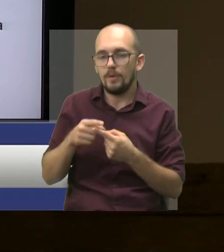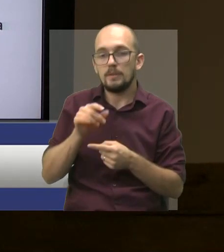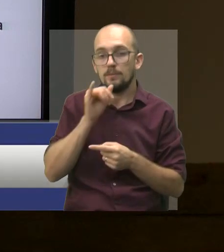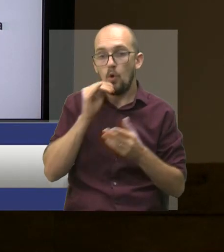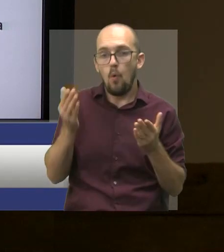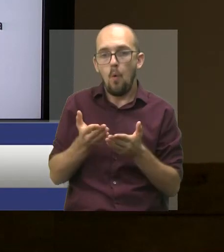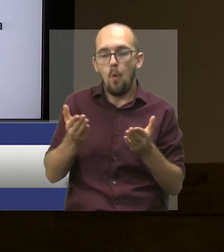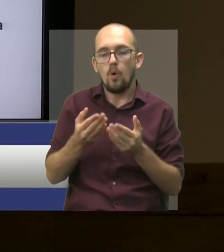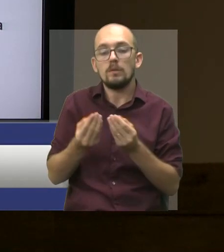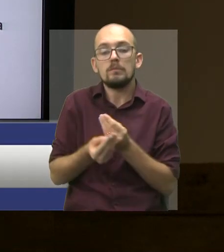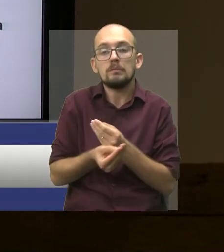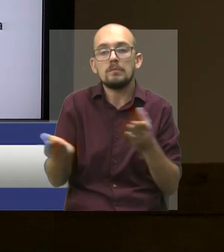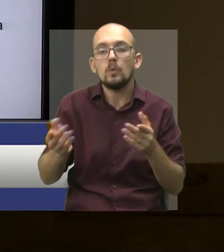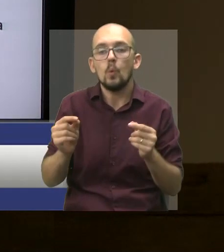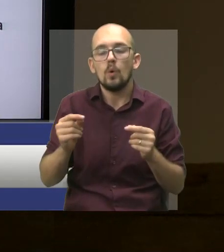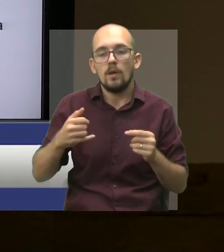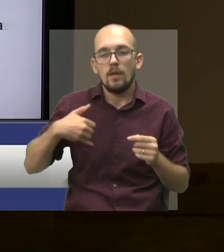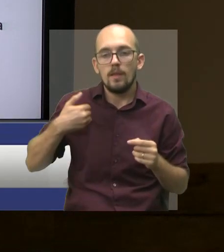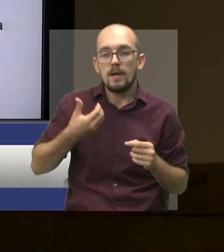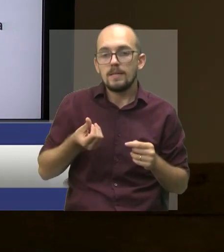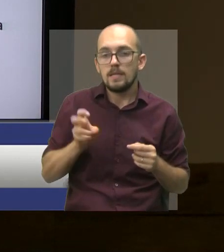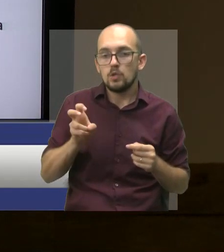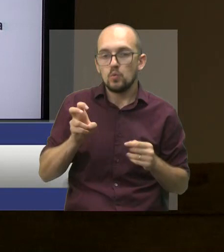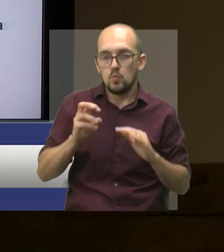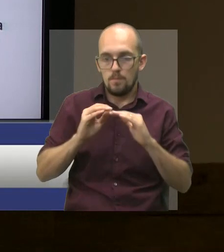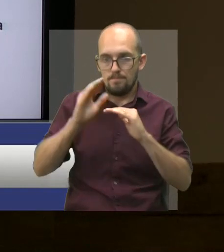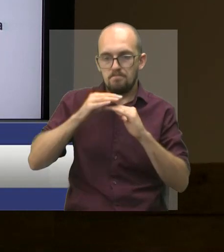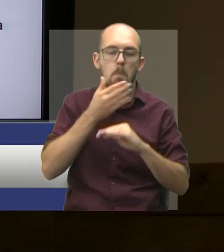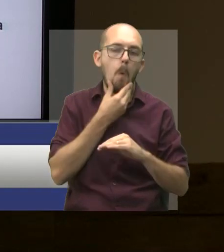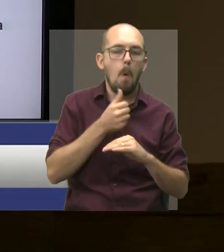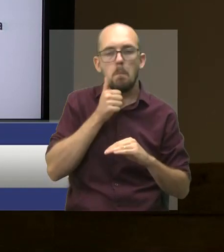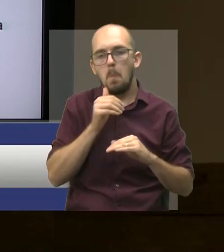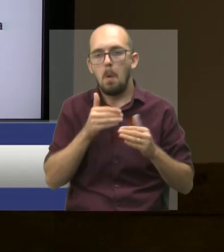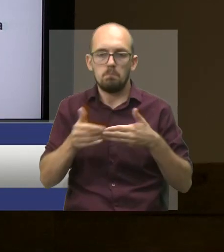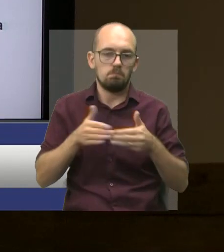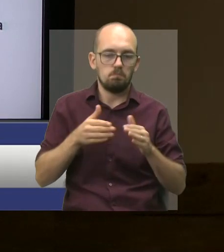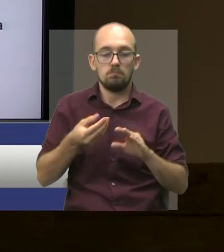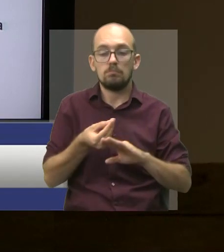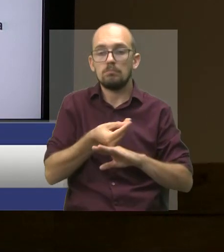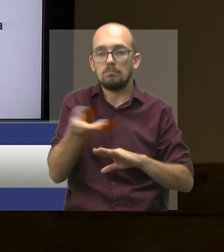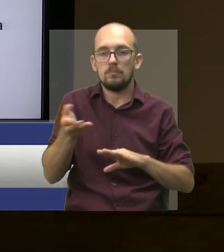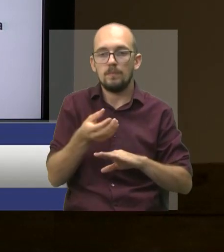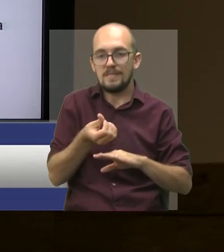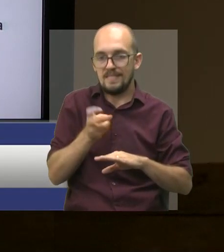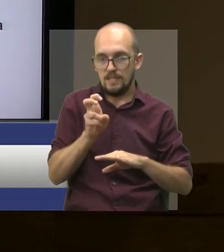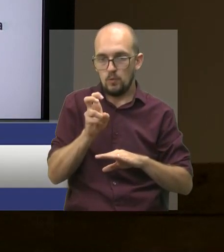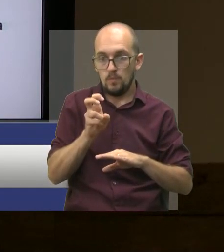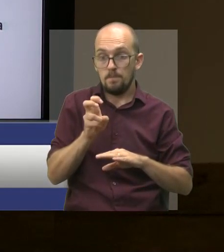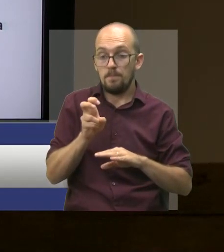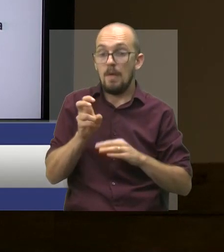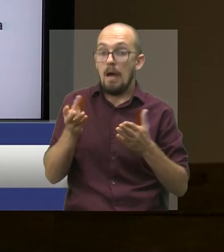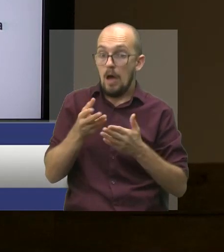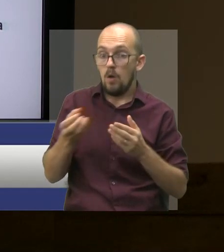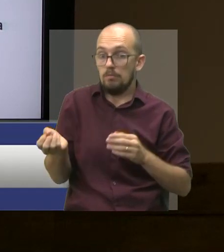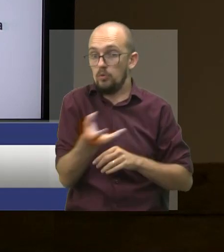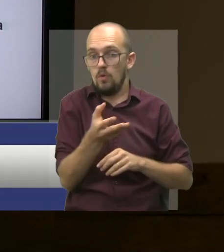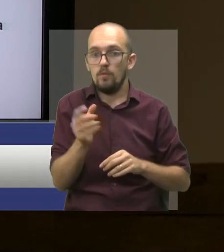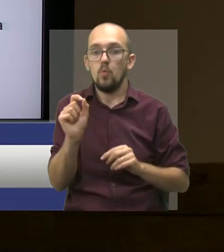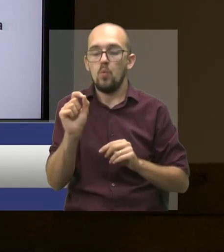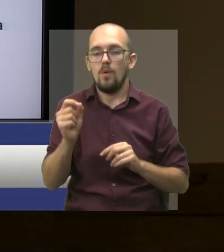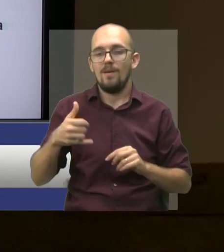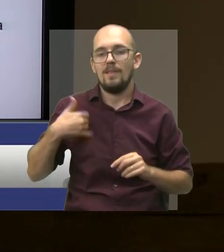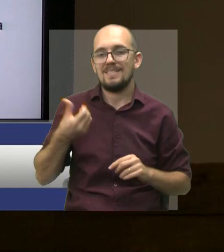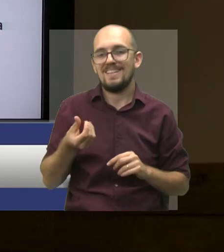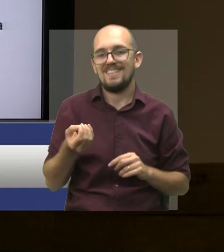hoje é concedido ao idoso com 65 anos, seja homem, seja mulher. Ele diz que o idoso com 60 anos, porque o